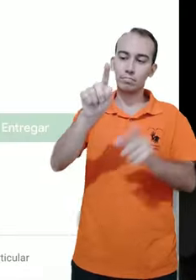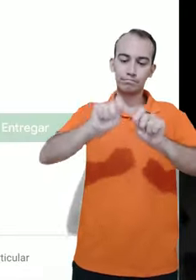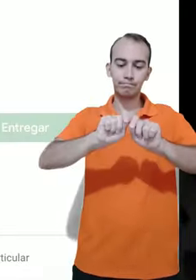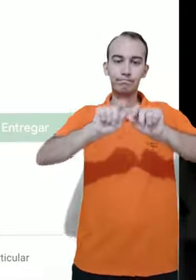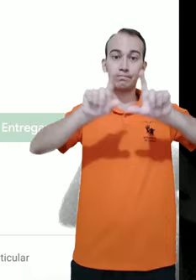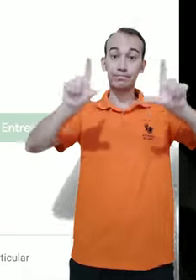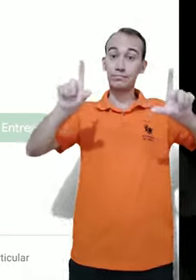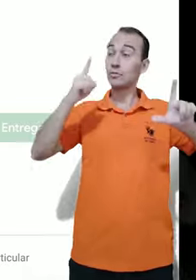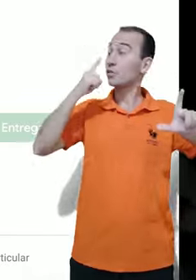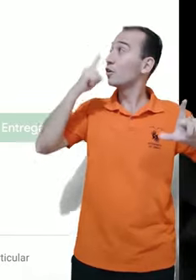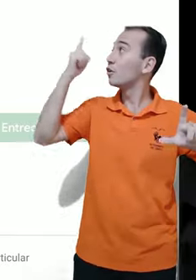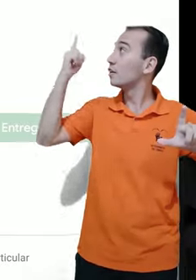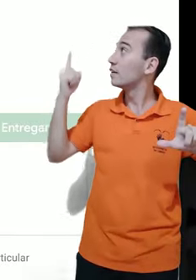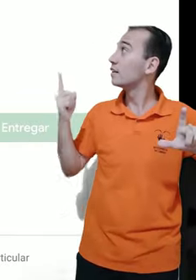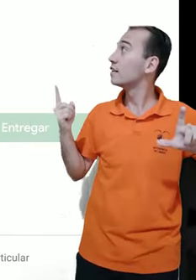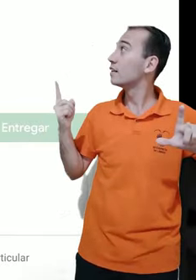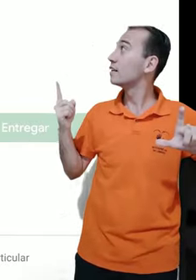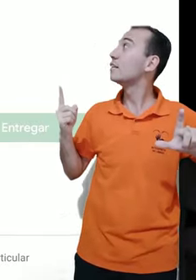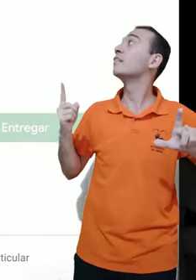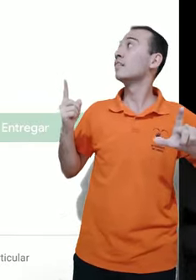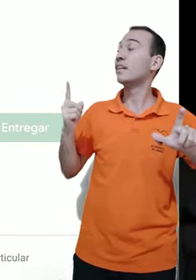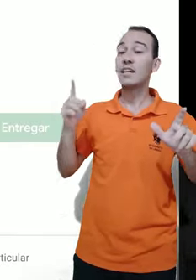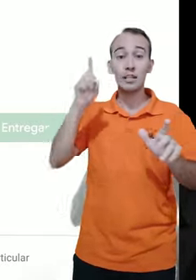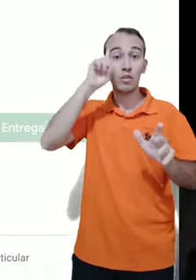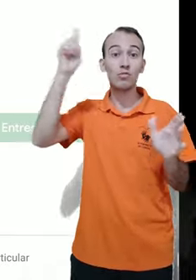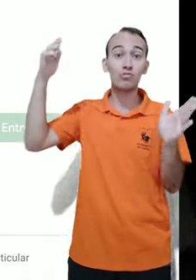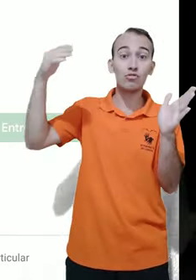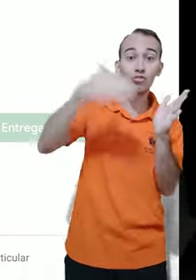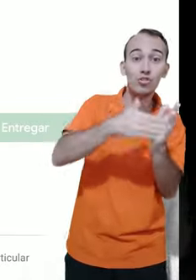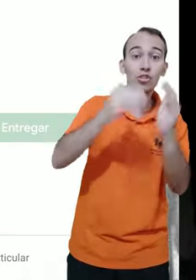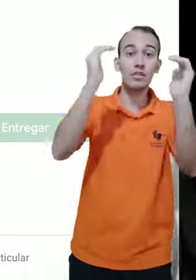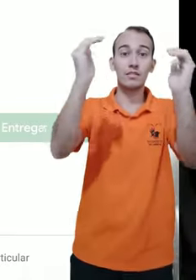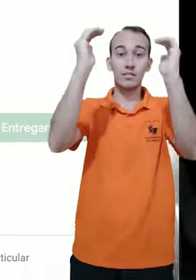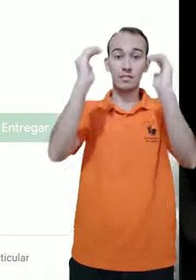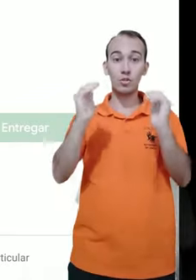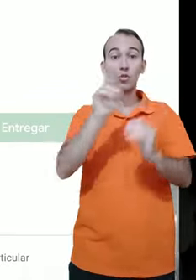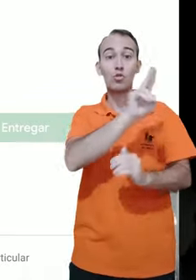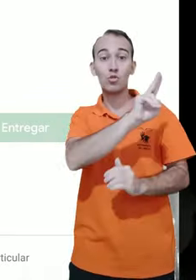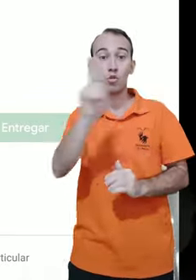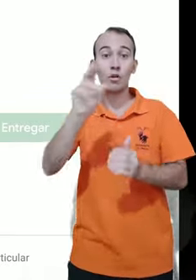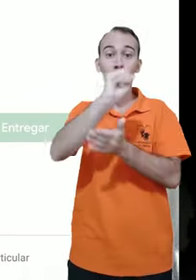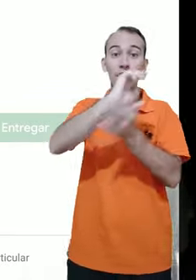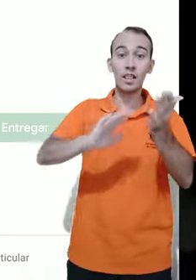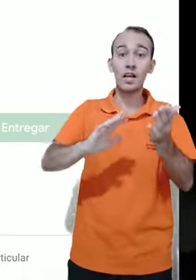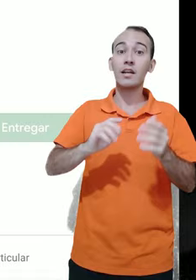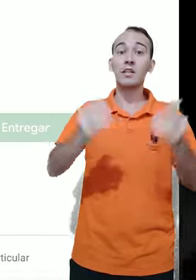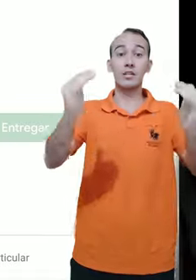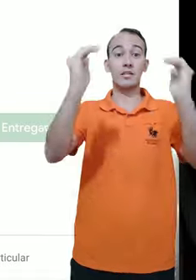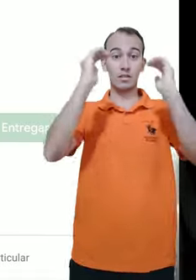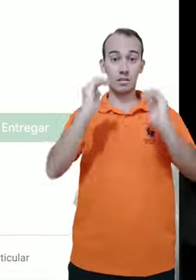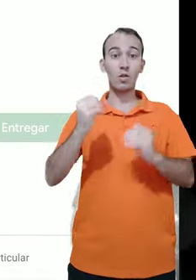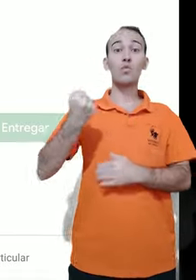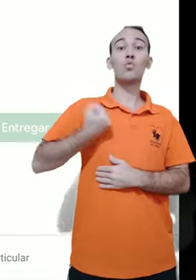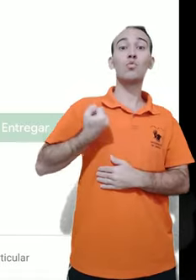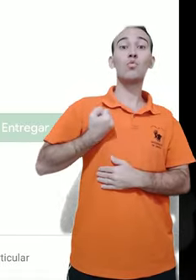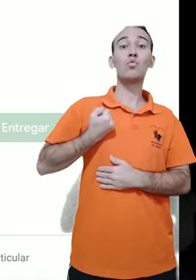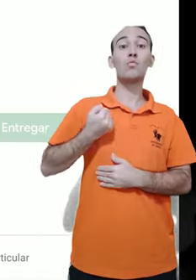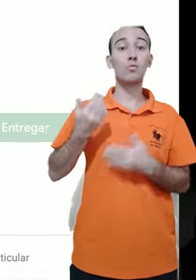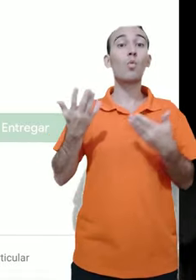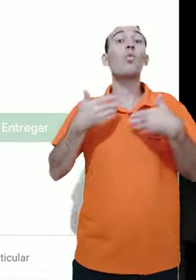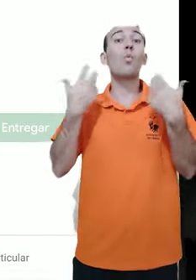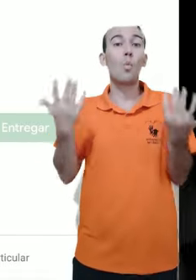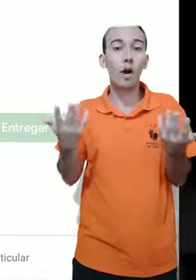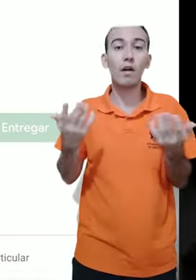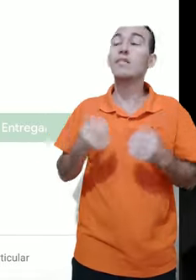essa outra tela você consegue visualizar a primeiramente a data de entrega abaixo dela é o nome da atividade e depois o valor dela